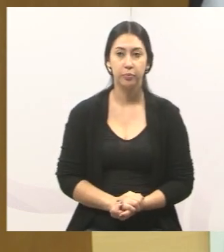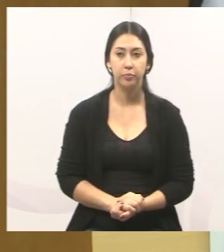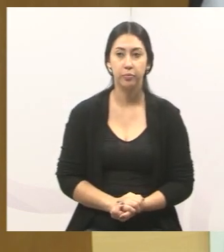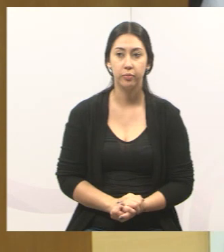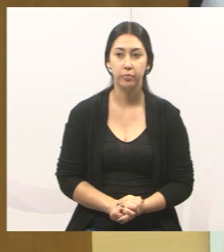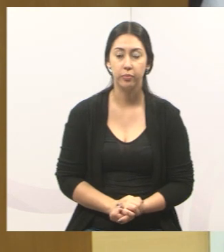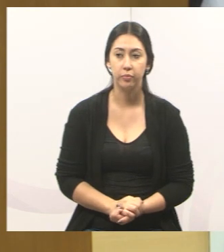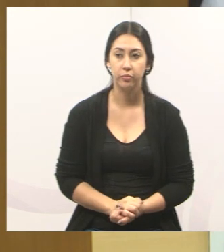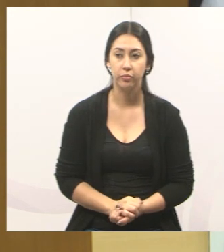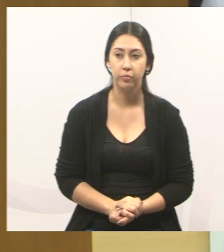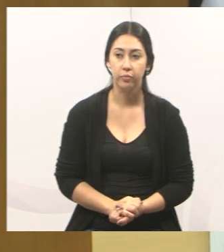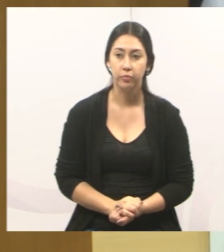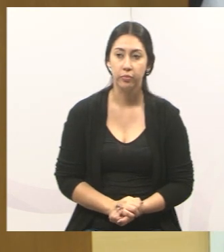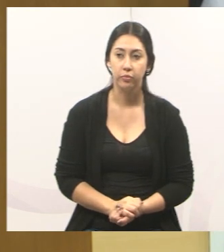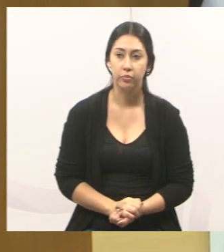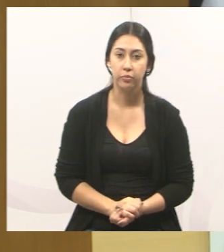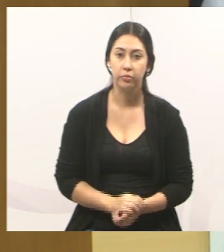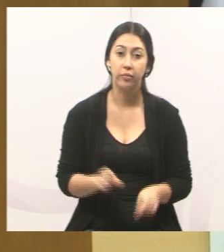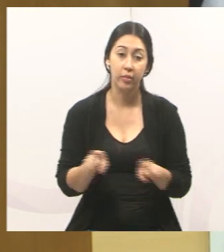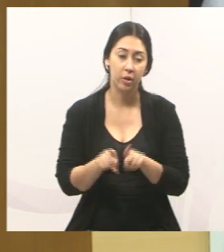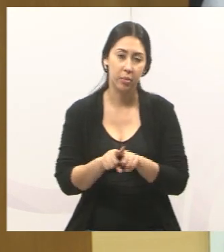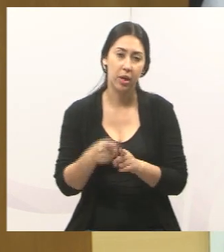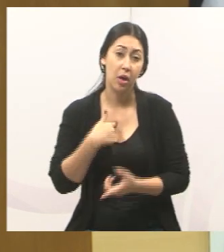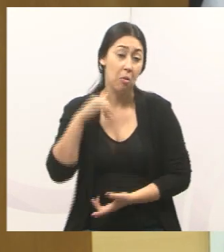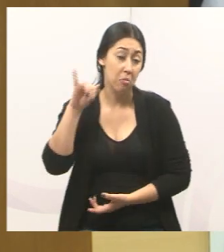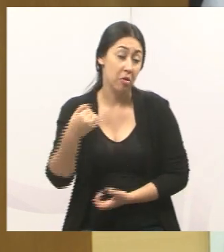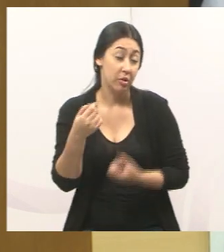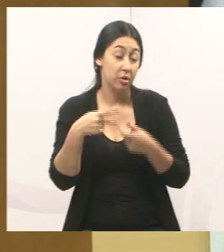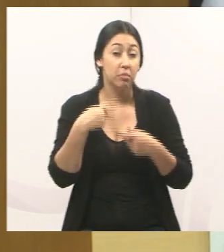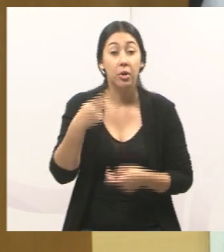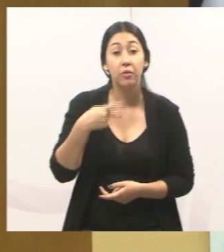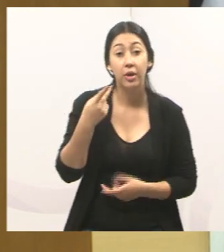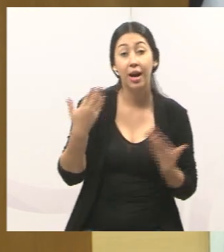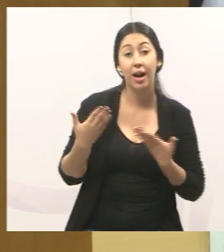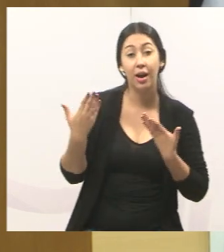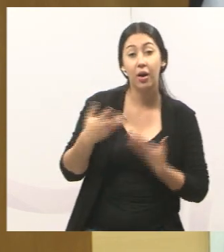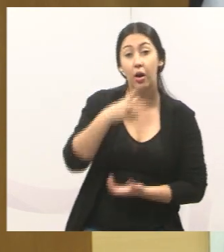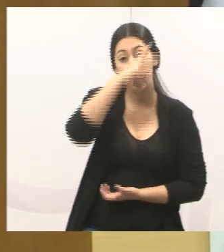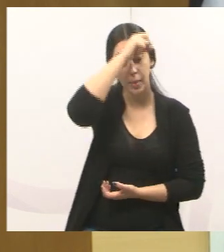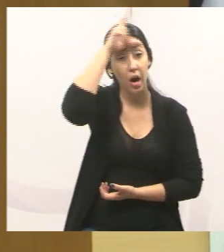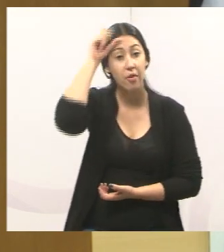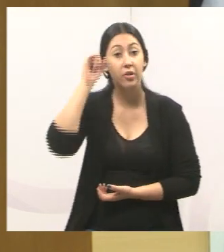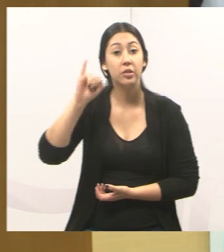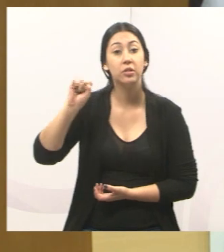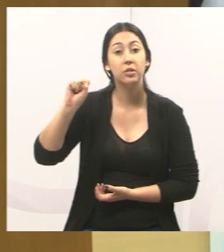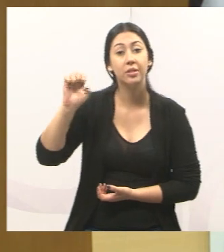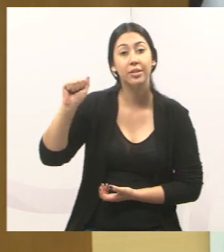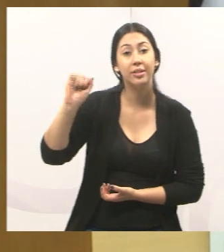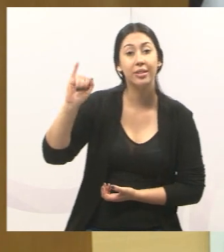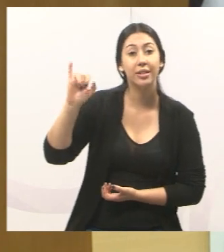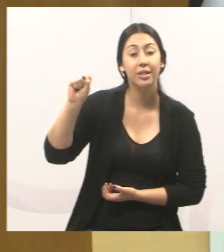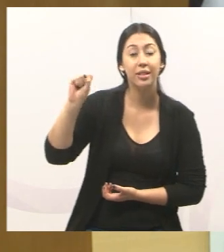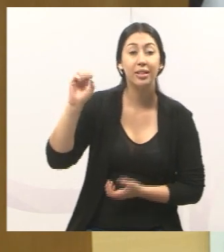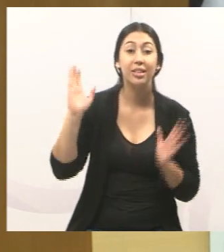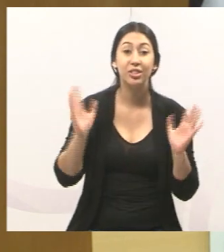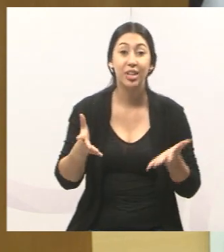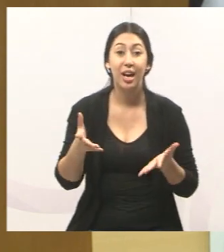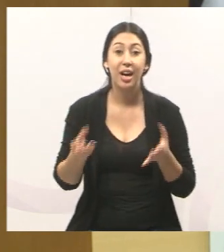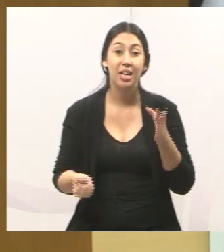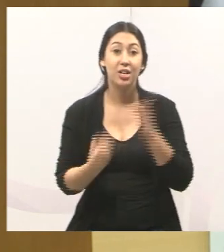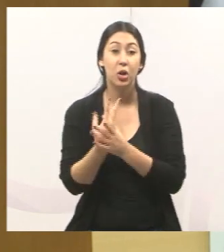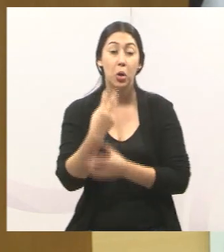E, como não é difícil, aqui aproveito para falar da gestão Isaías Santana, que em 3 anos já criou mais de